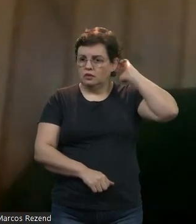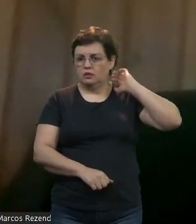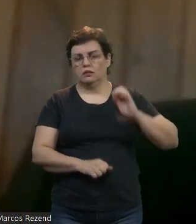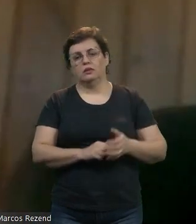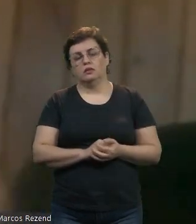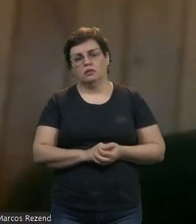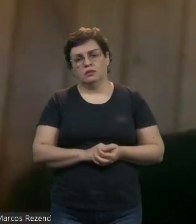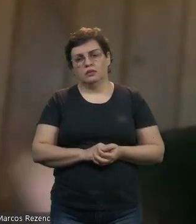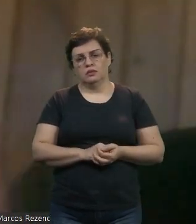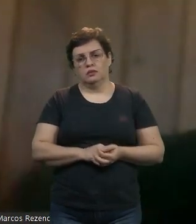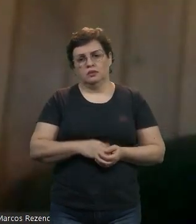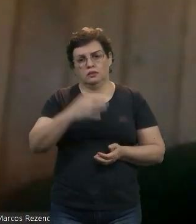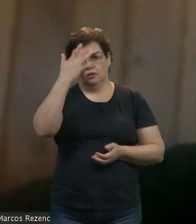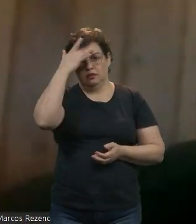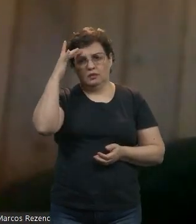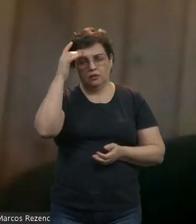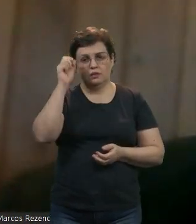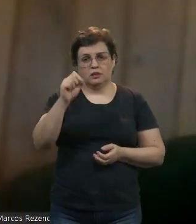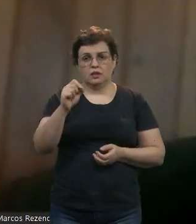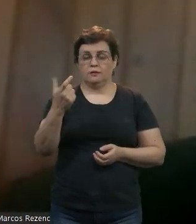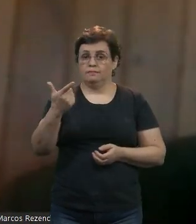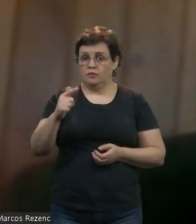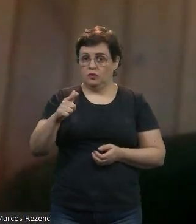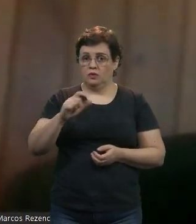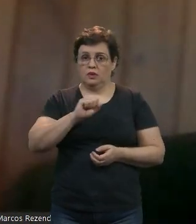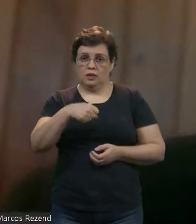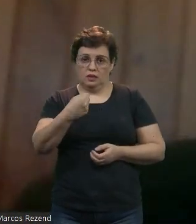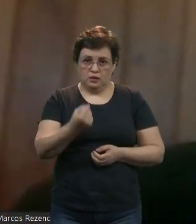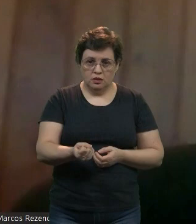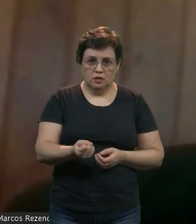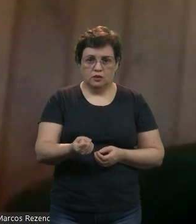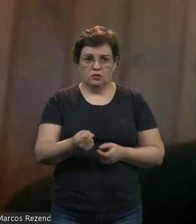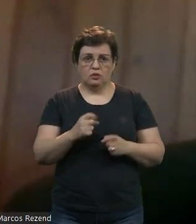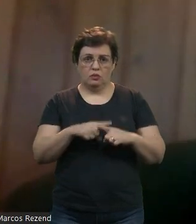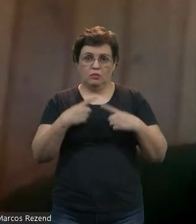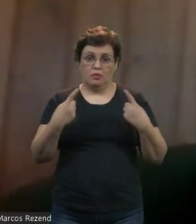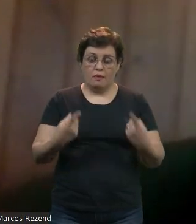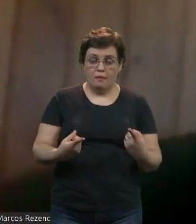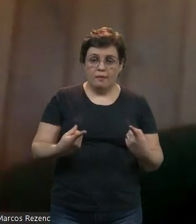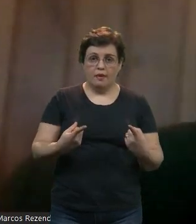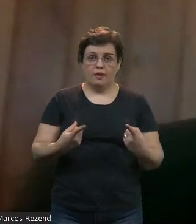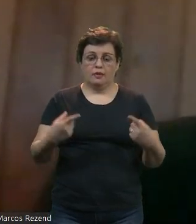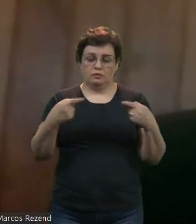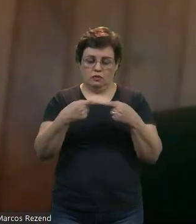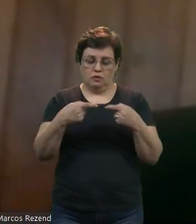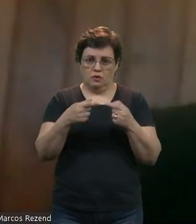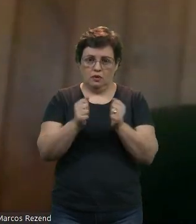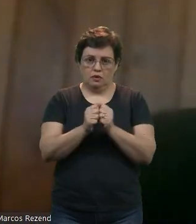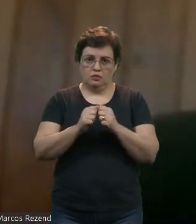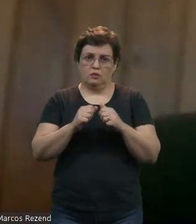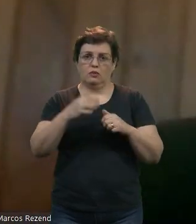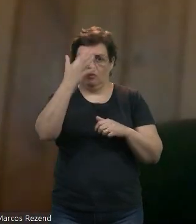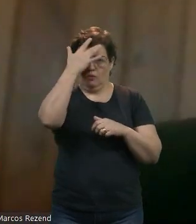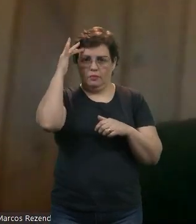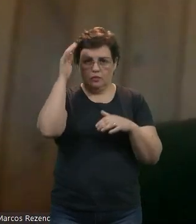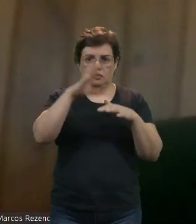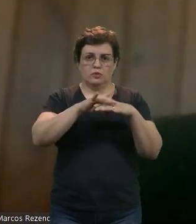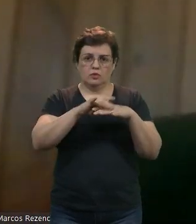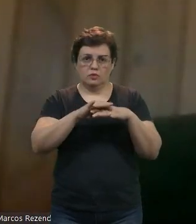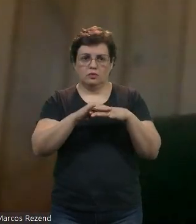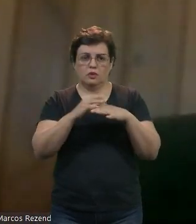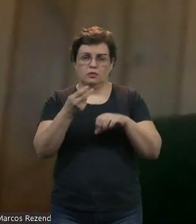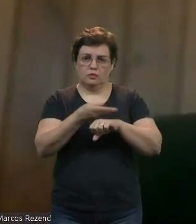contato com alguém que foi portador, que é portador, foi portador do Covid, que procure imediatamente a unidade de